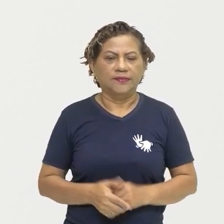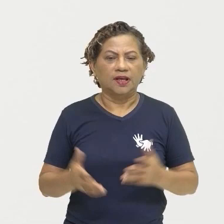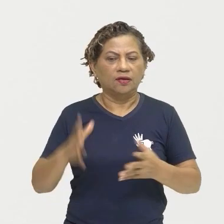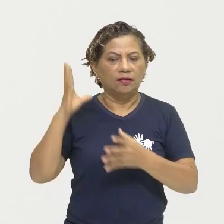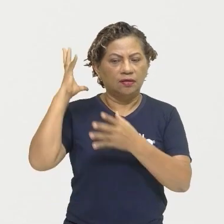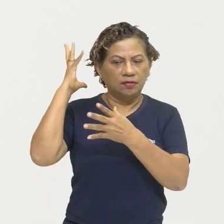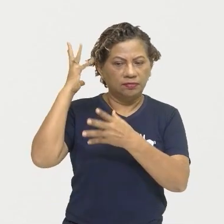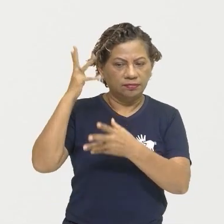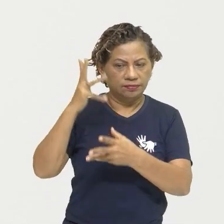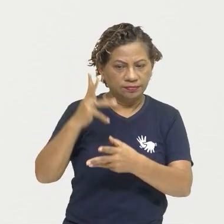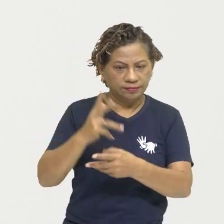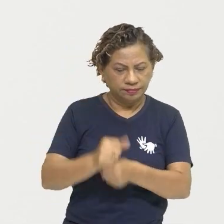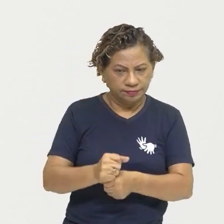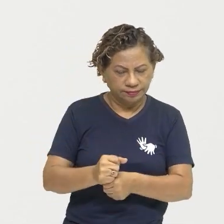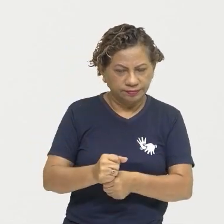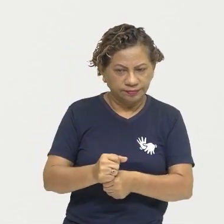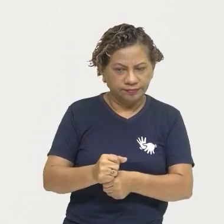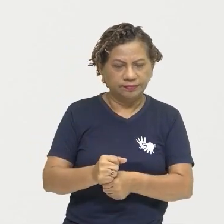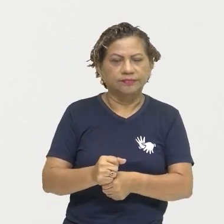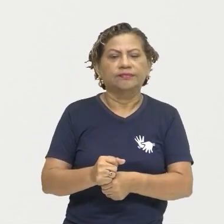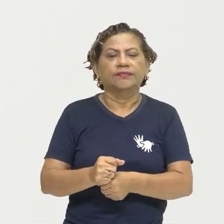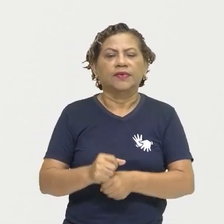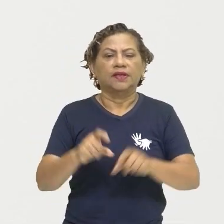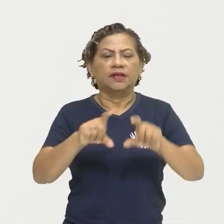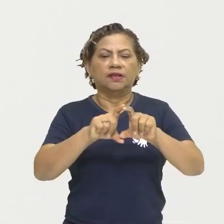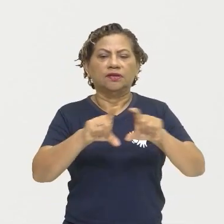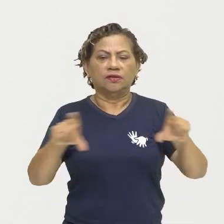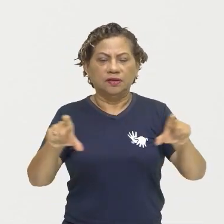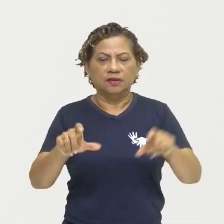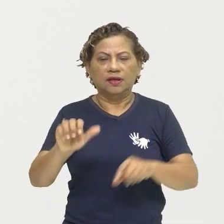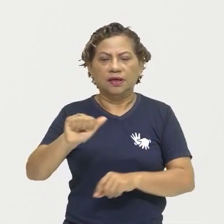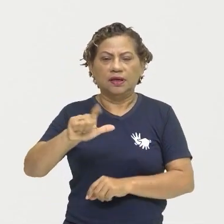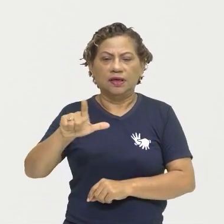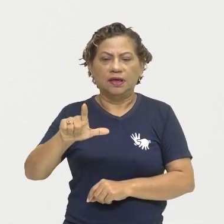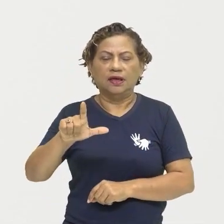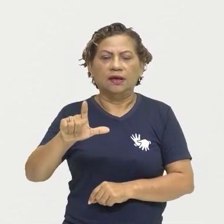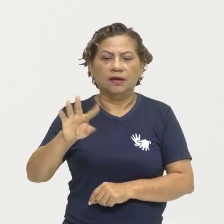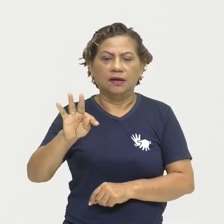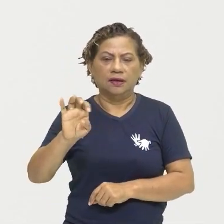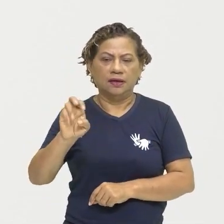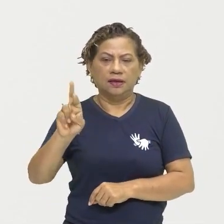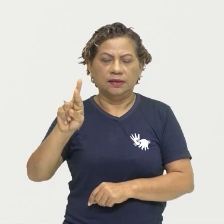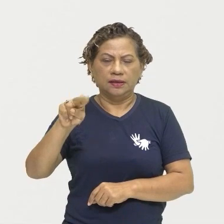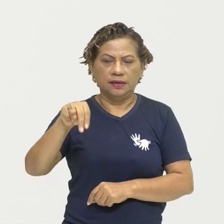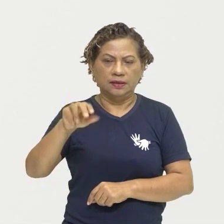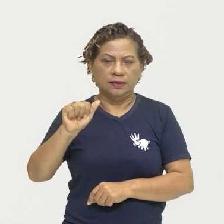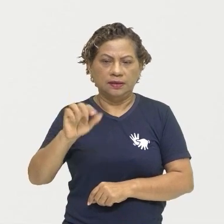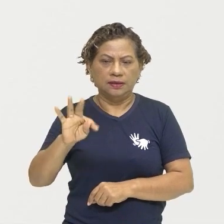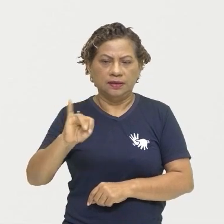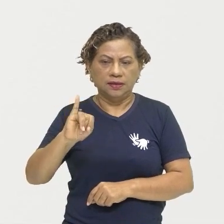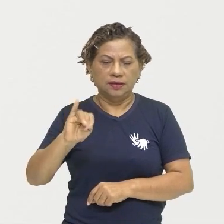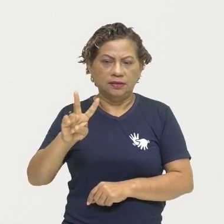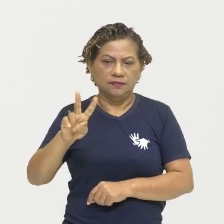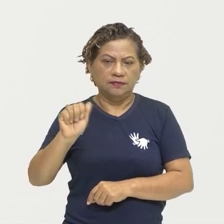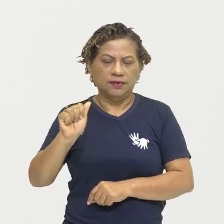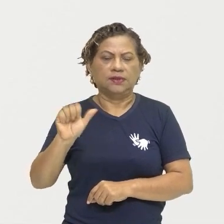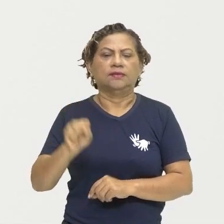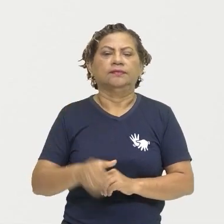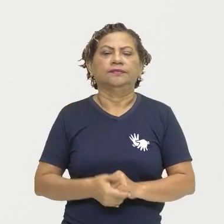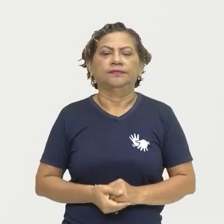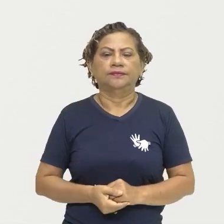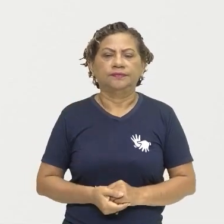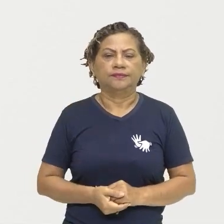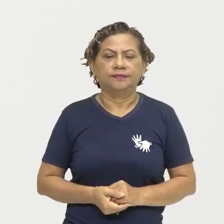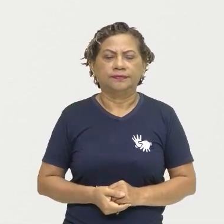revisar as orações coordenadas sindéticas com alternativas, né? Qual é a ideia? Olha, ela